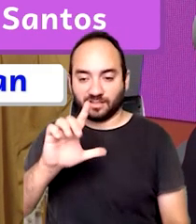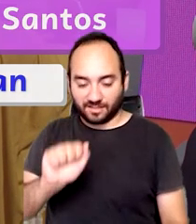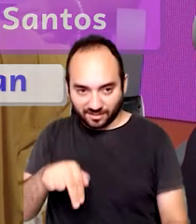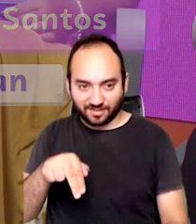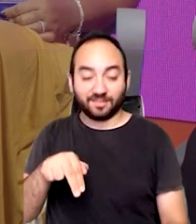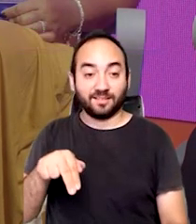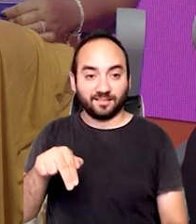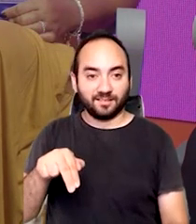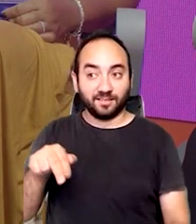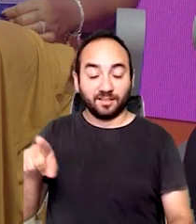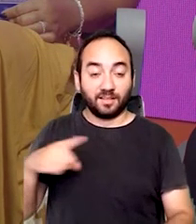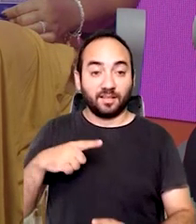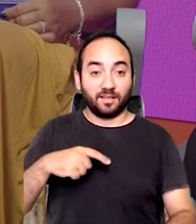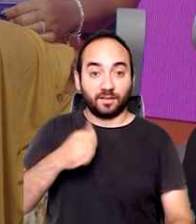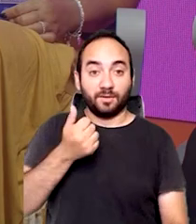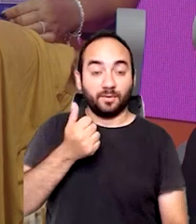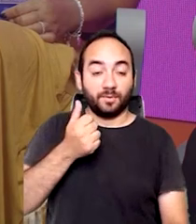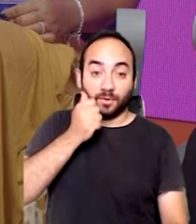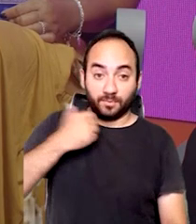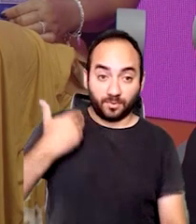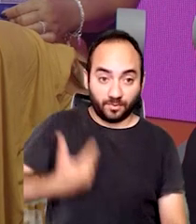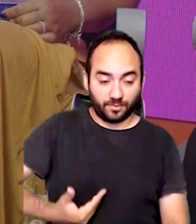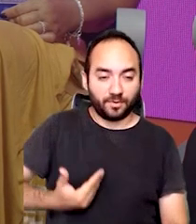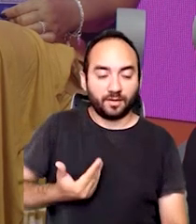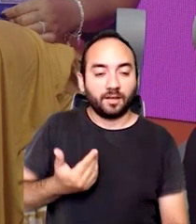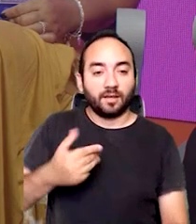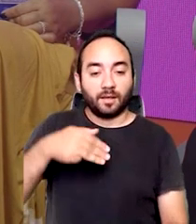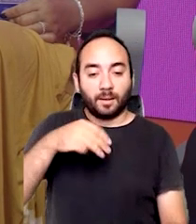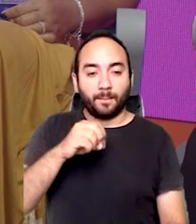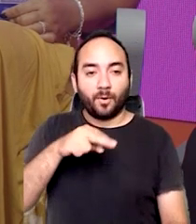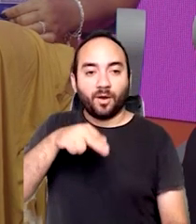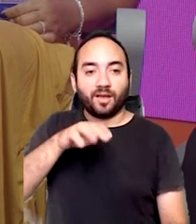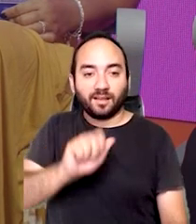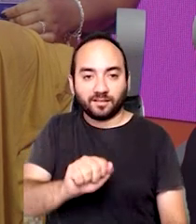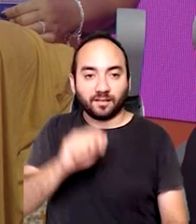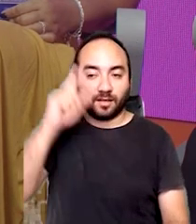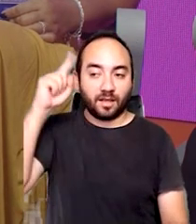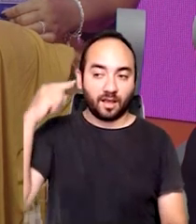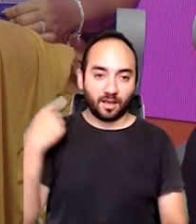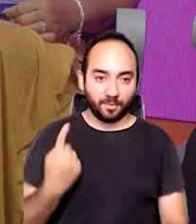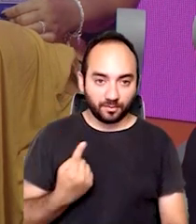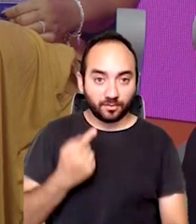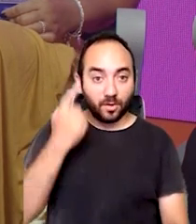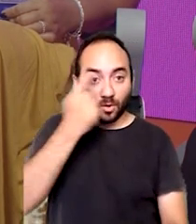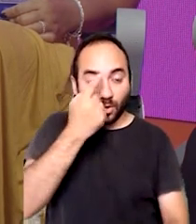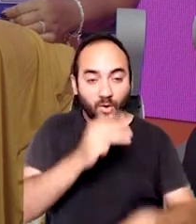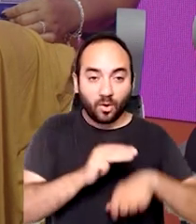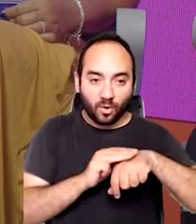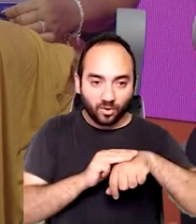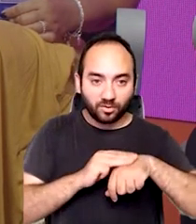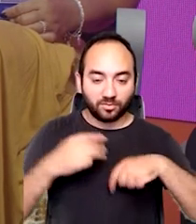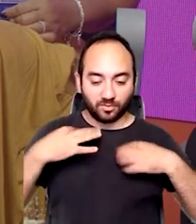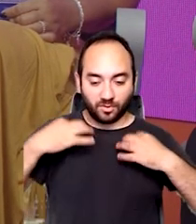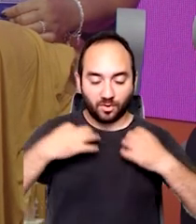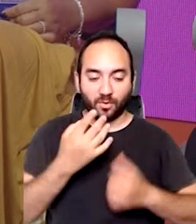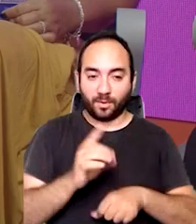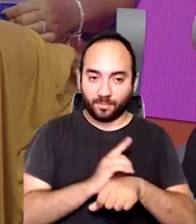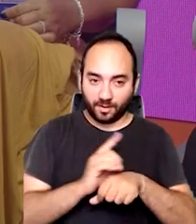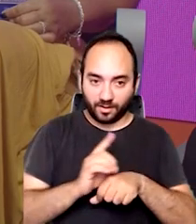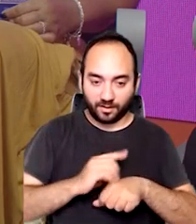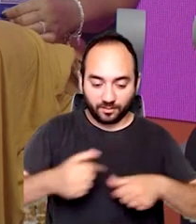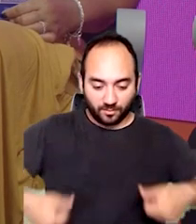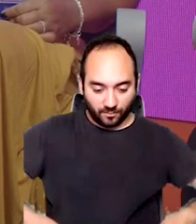estrelas eu sou uma pessoa morena cabelo cacheado olhos castanhos estou com uma blusa preta uma saia